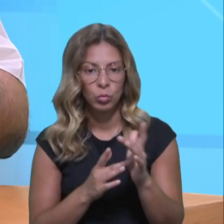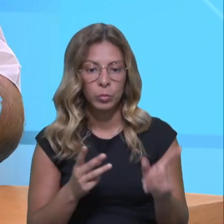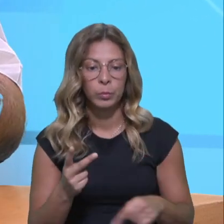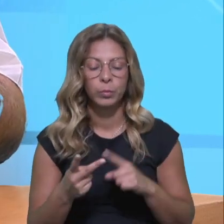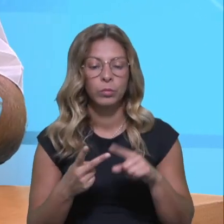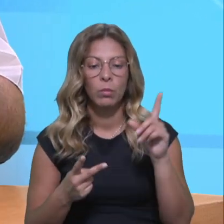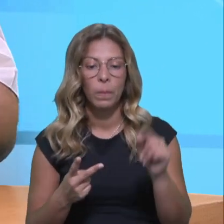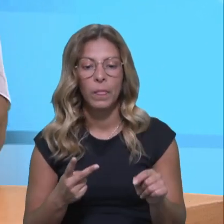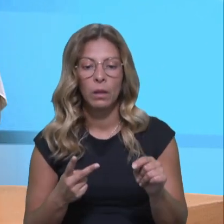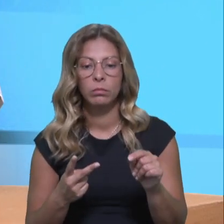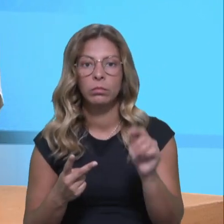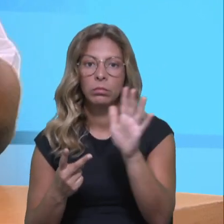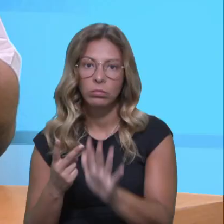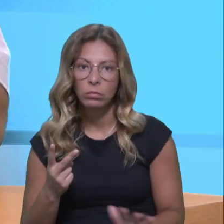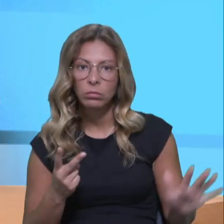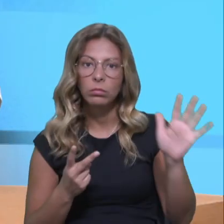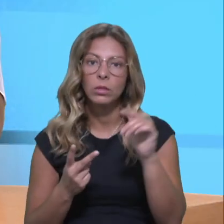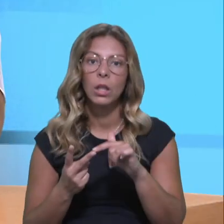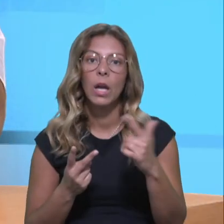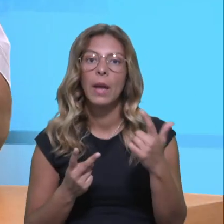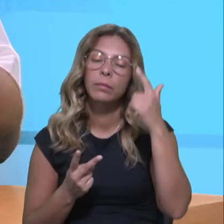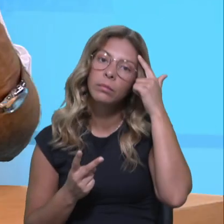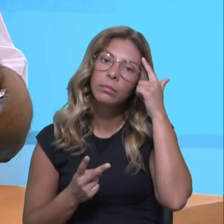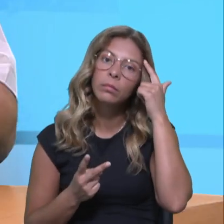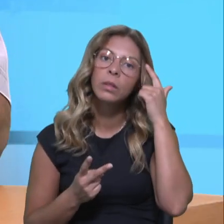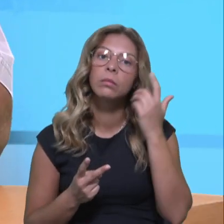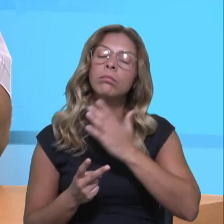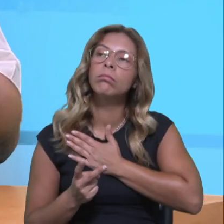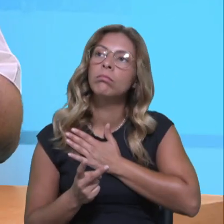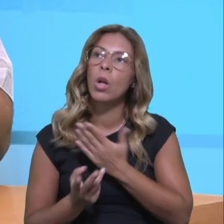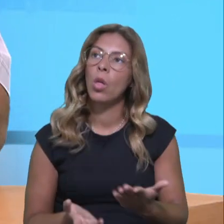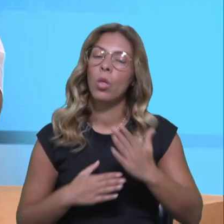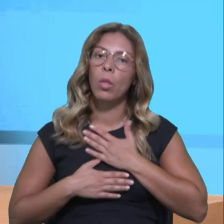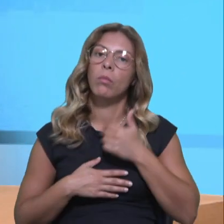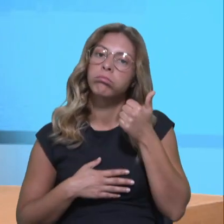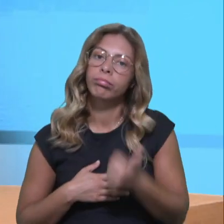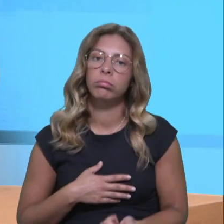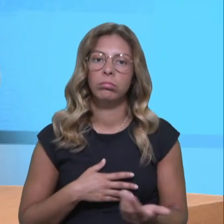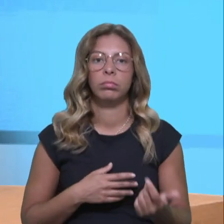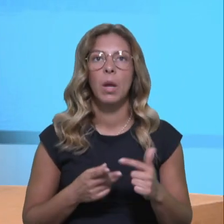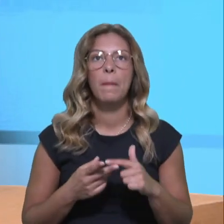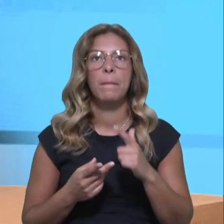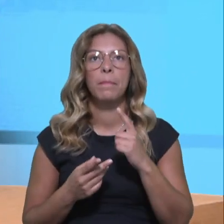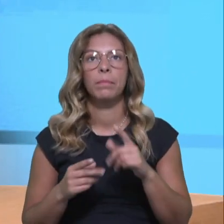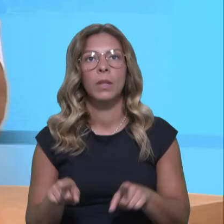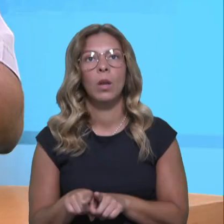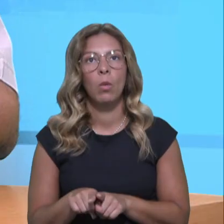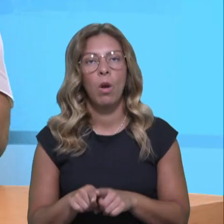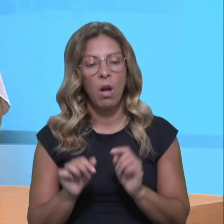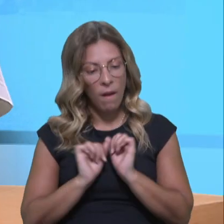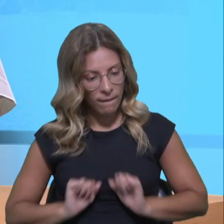pão cotidiano, e o pão não como o sentido de posse, mas como o dom. E, portanto, quando assim sentimos que o pão não é o nosso, mas